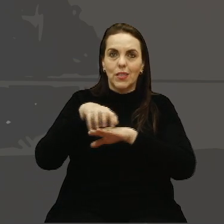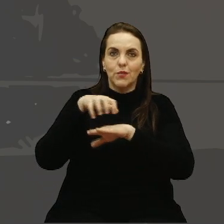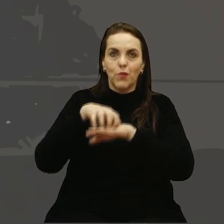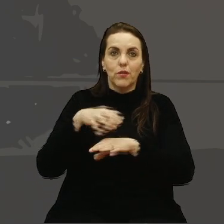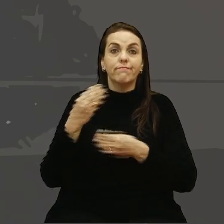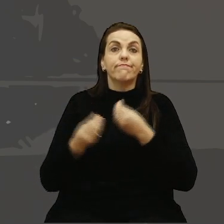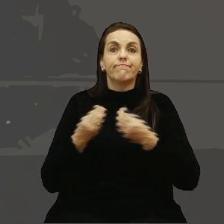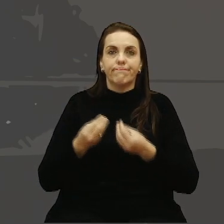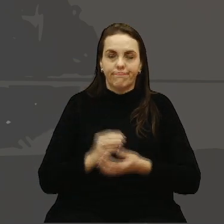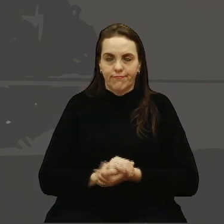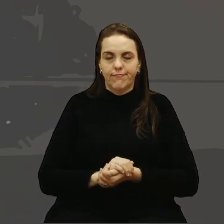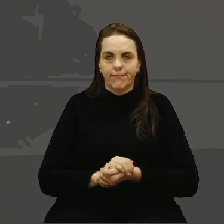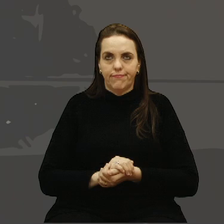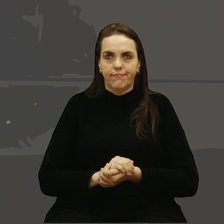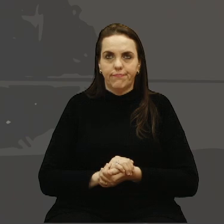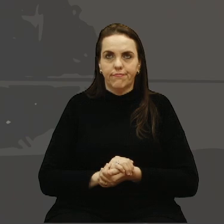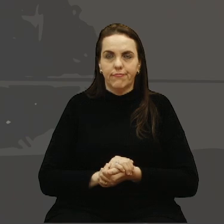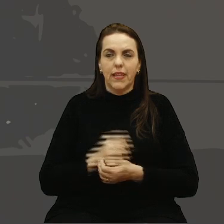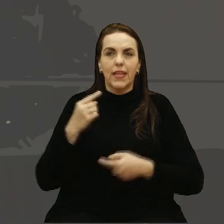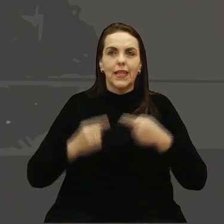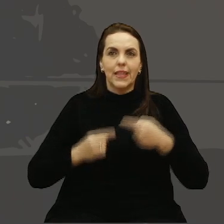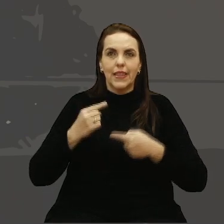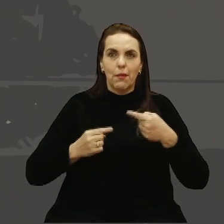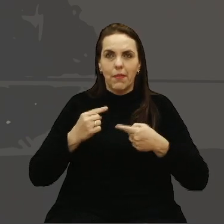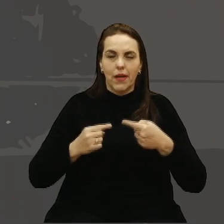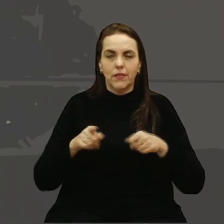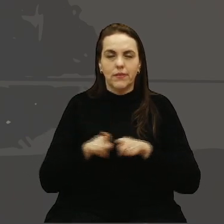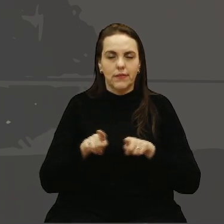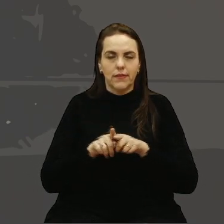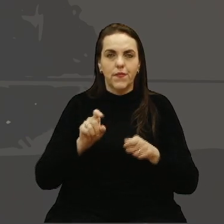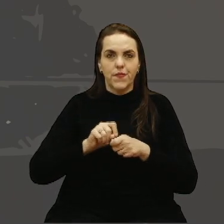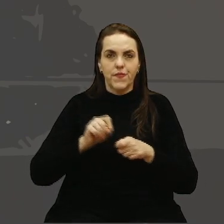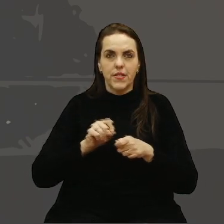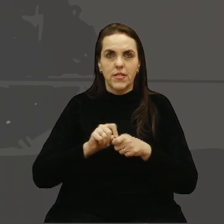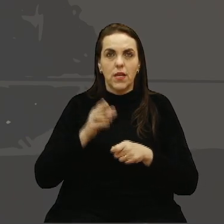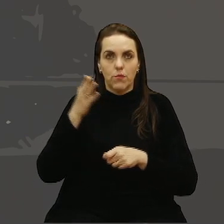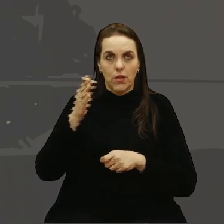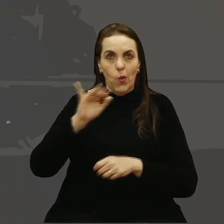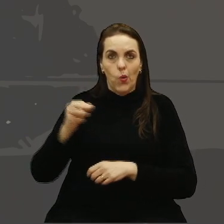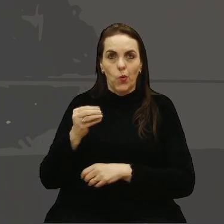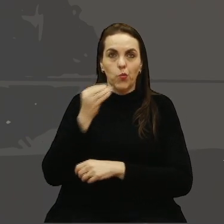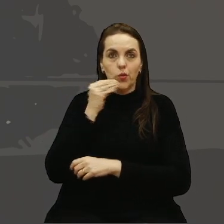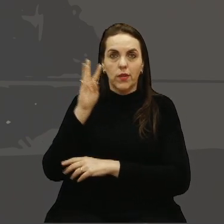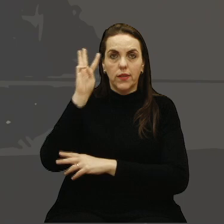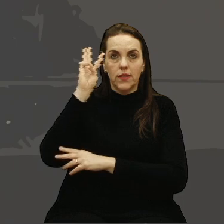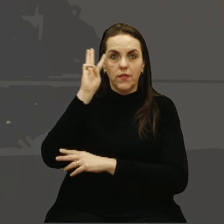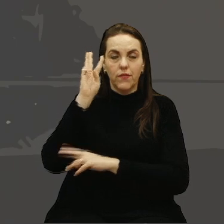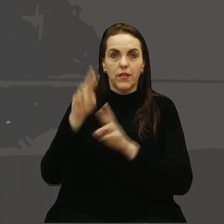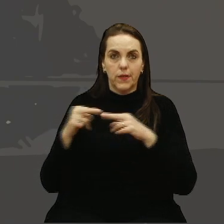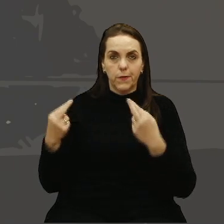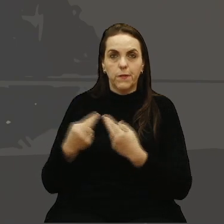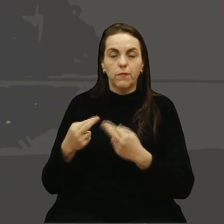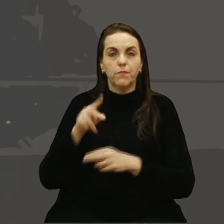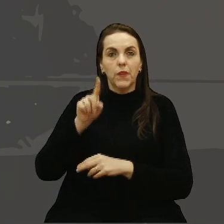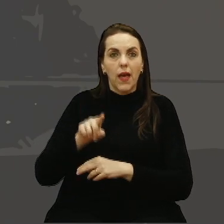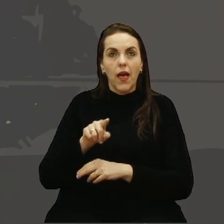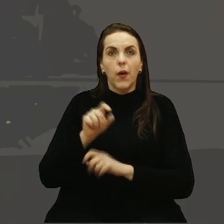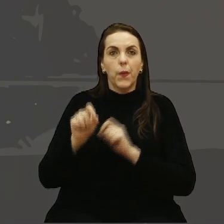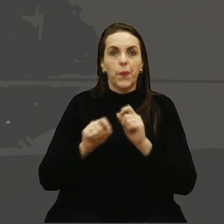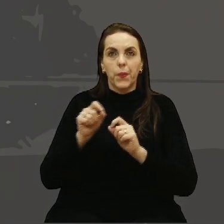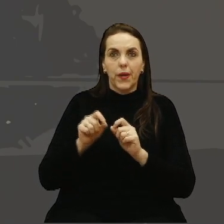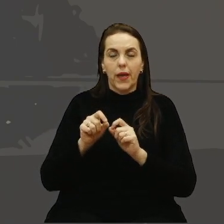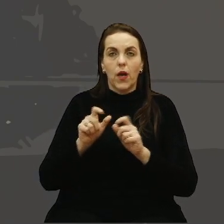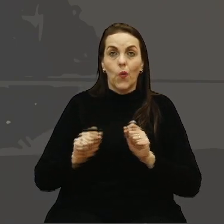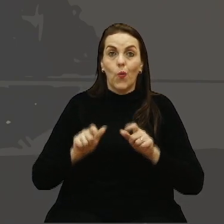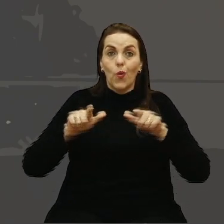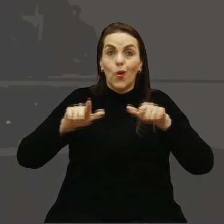passar. E um dos debates que nós fizemos lá na oportunidade da terça-feira foi propriamente o próprio